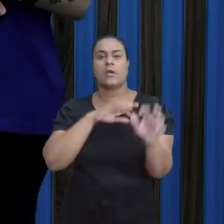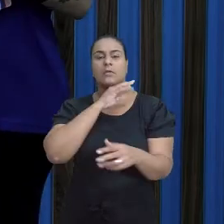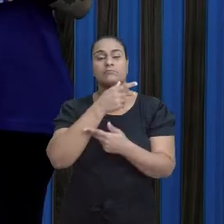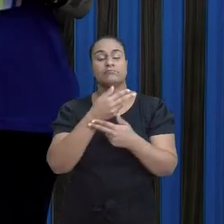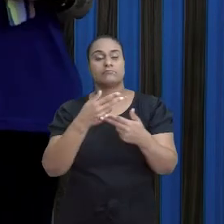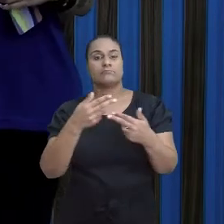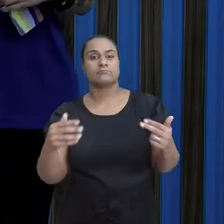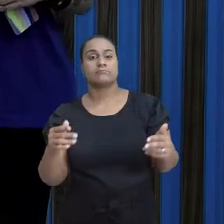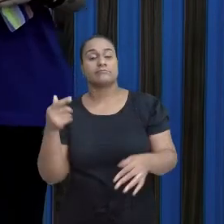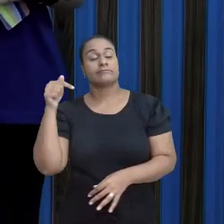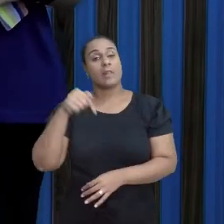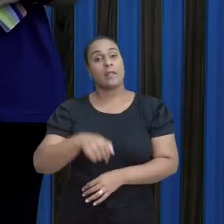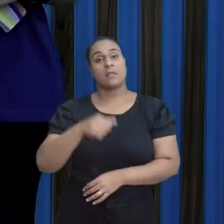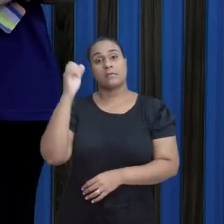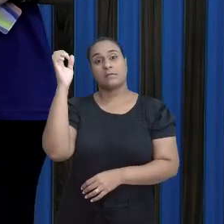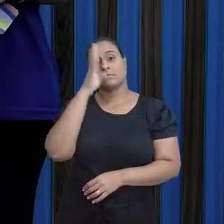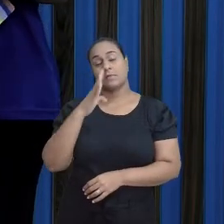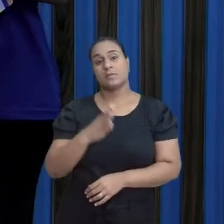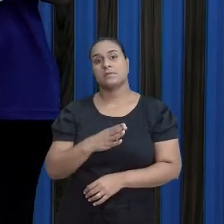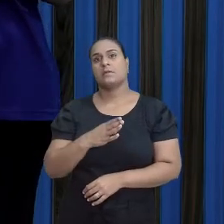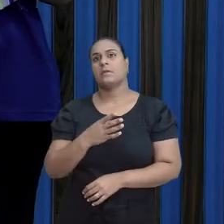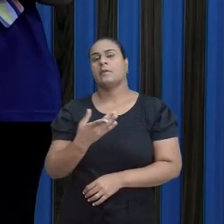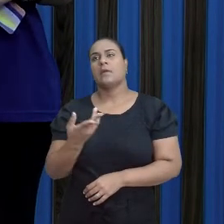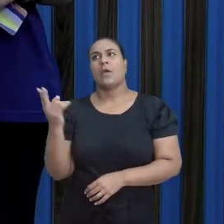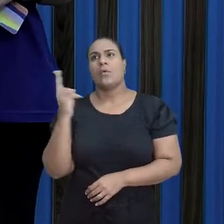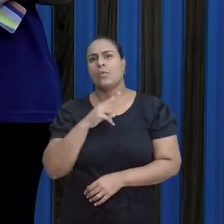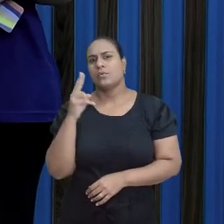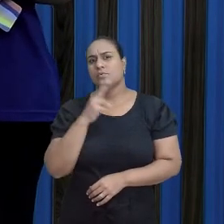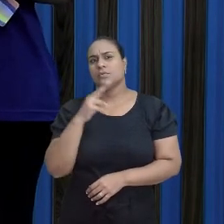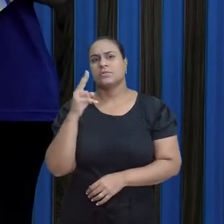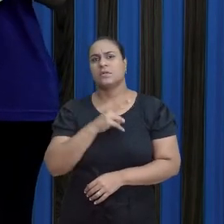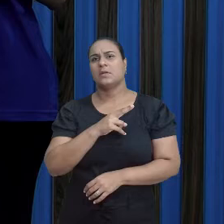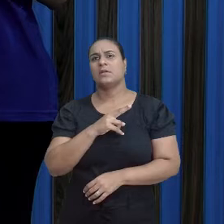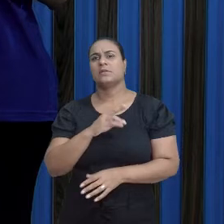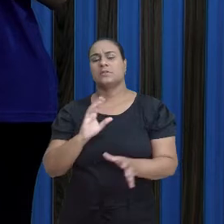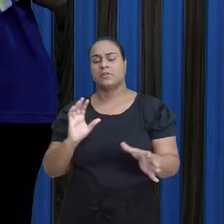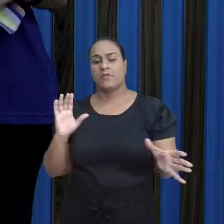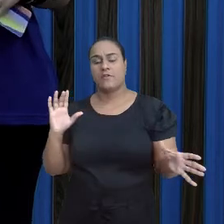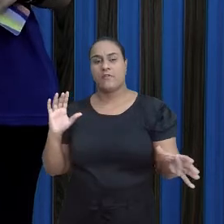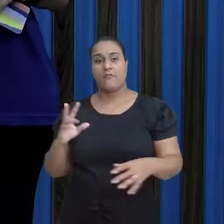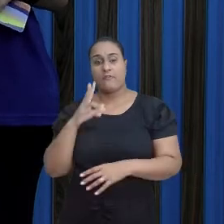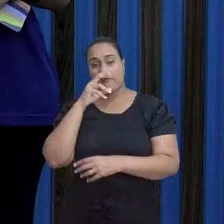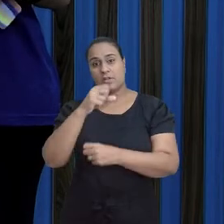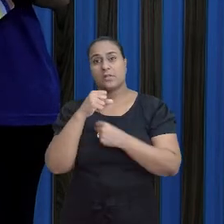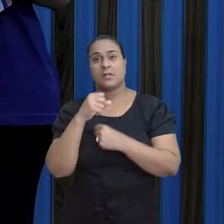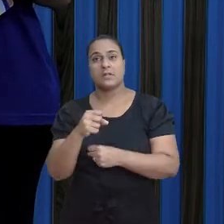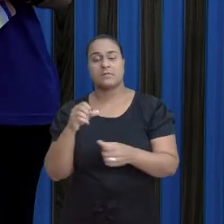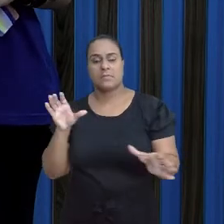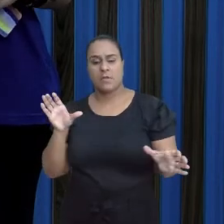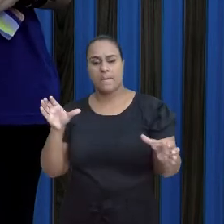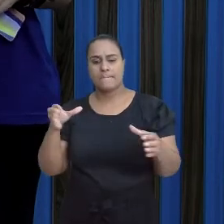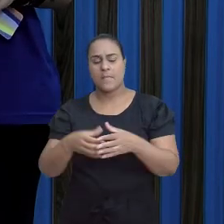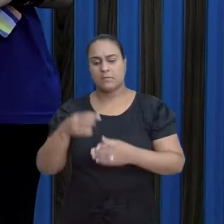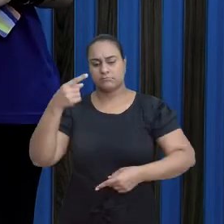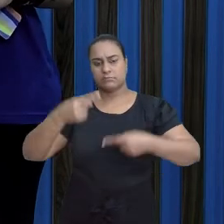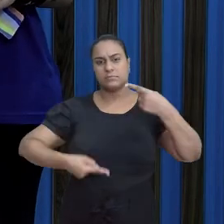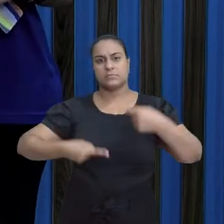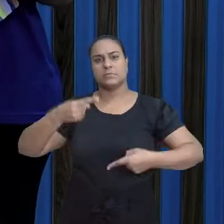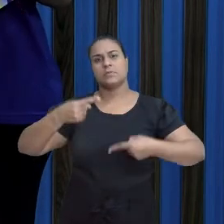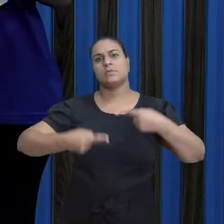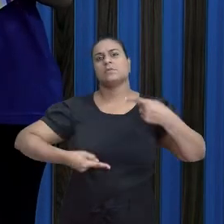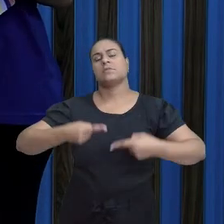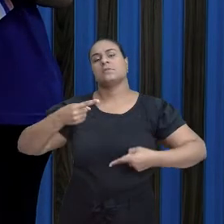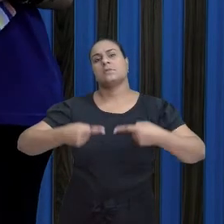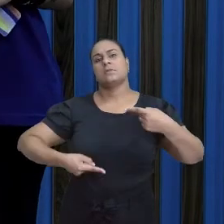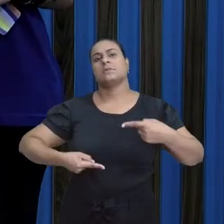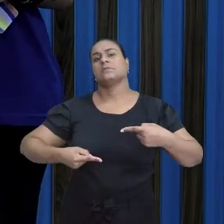Brasil, a urgência desse momento, né, de a gente fortalecer essas políticas, de a gente reconhecer, e por isso tão importante